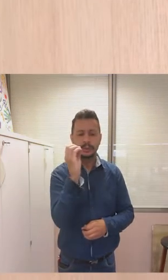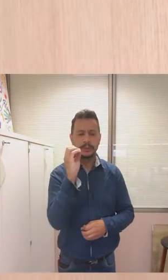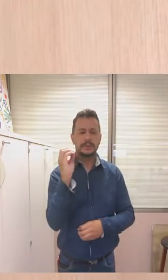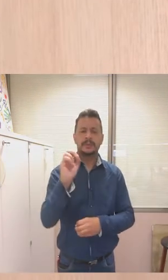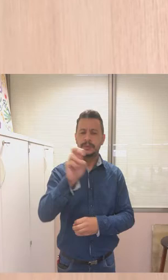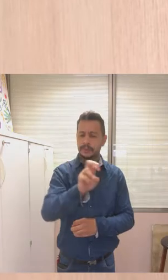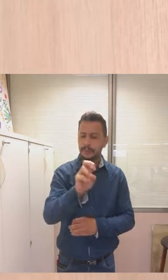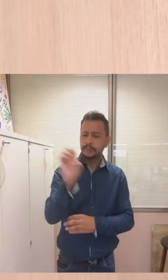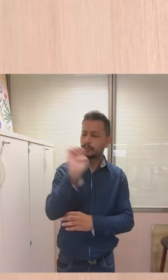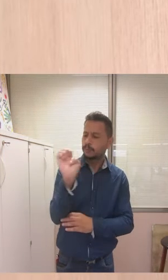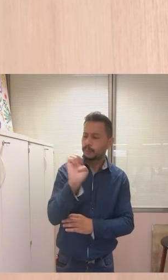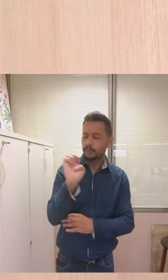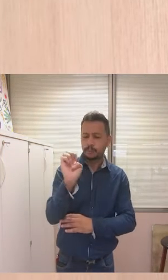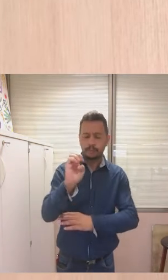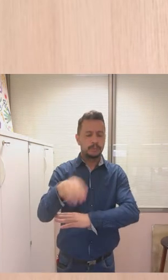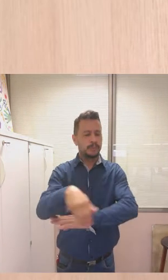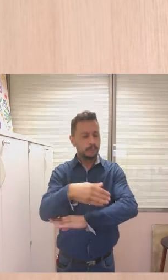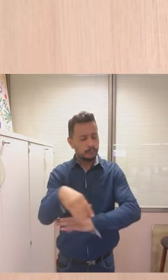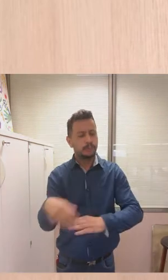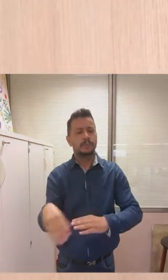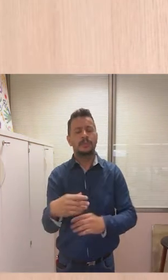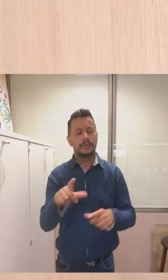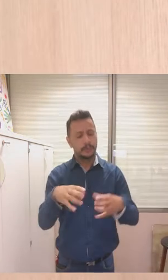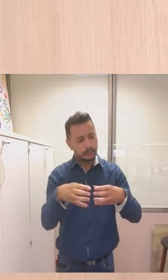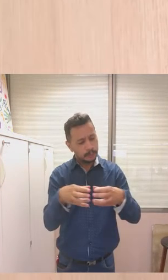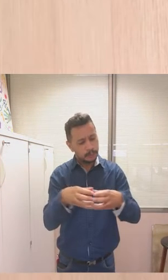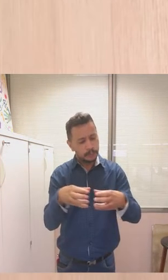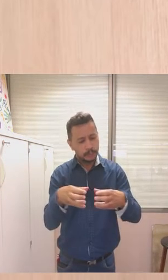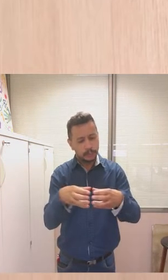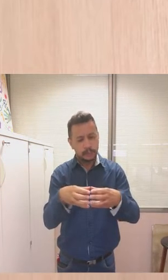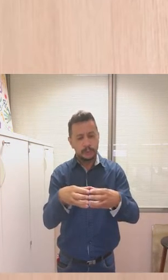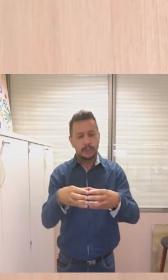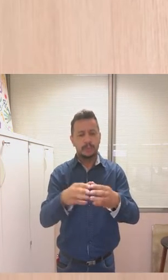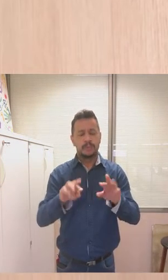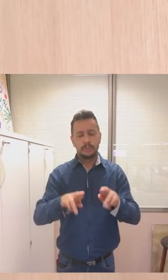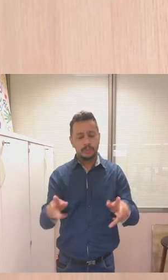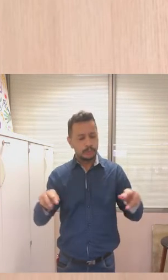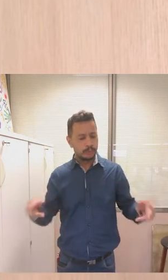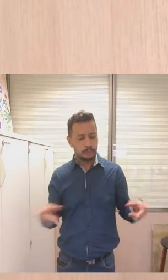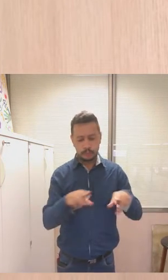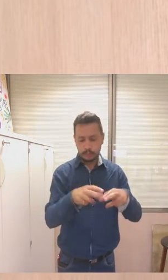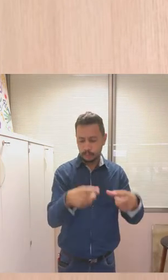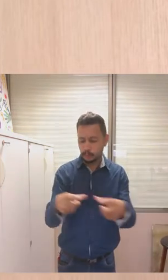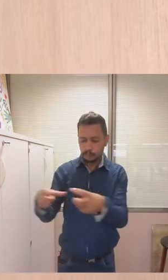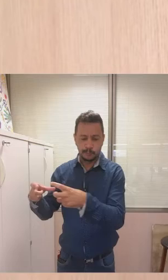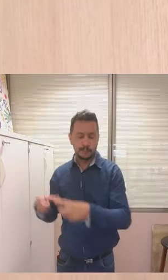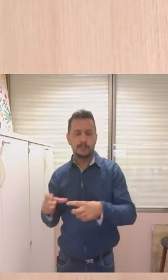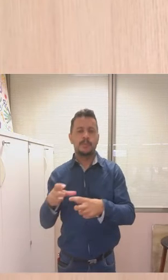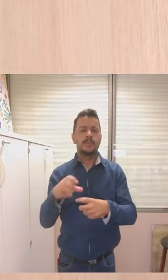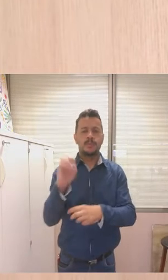parada LGBT mais organizada por um coletivo que reúne representantes de diversas instituições